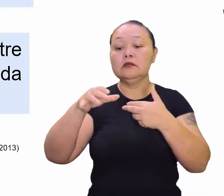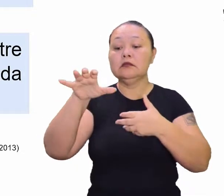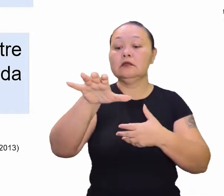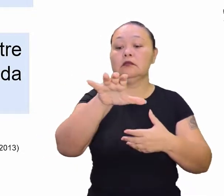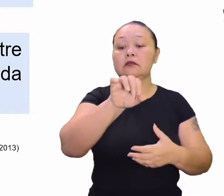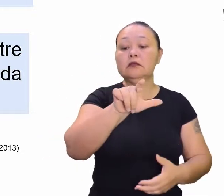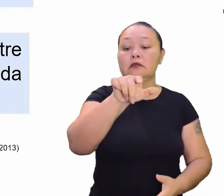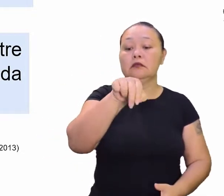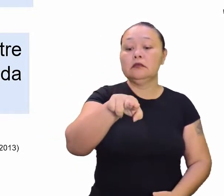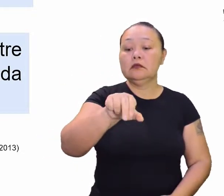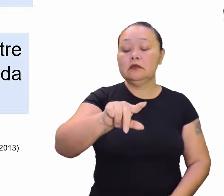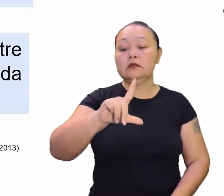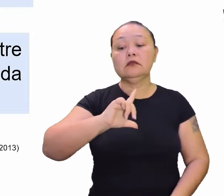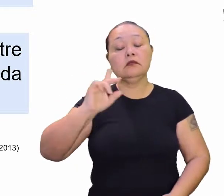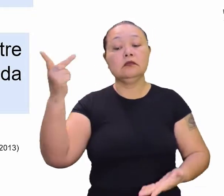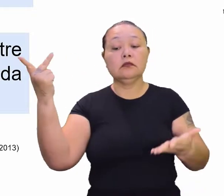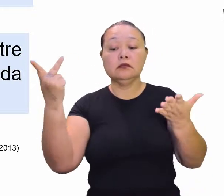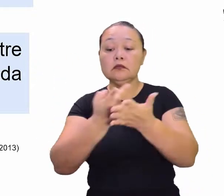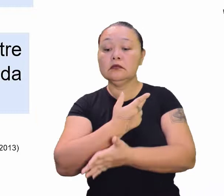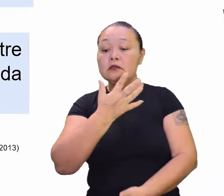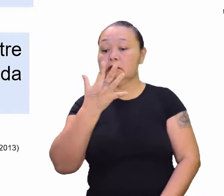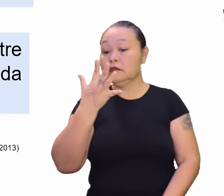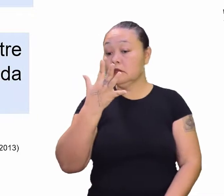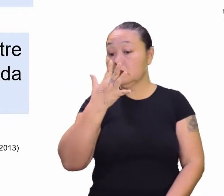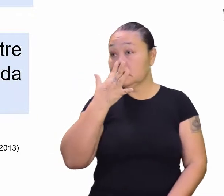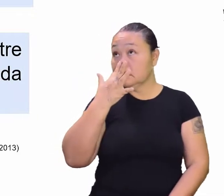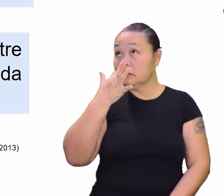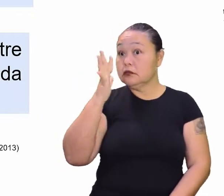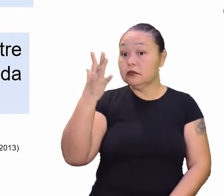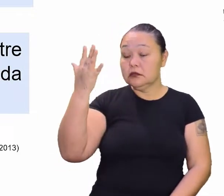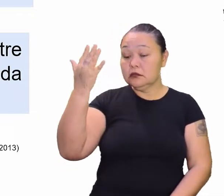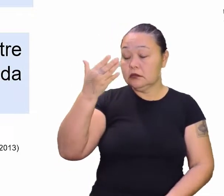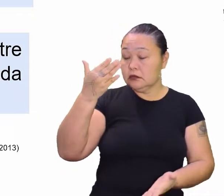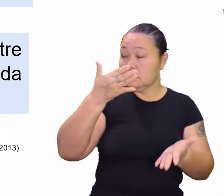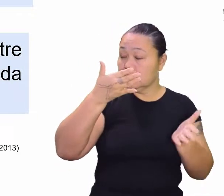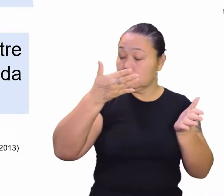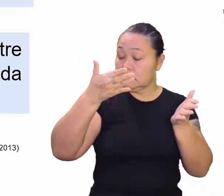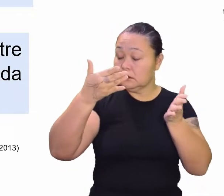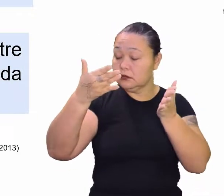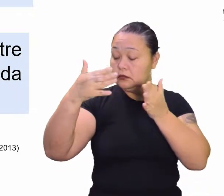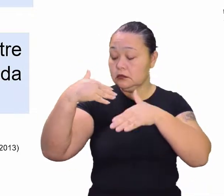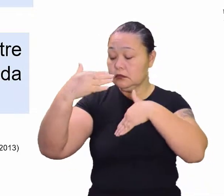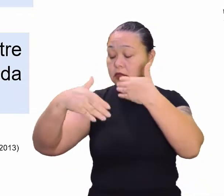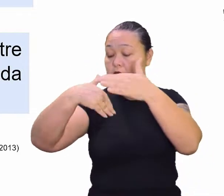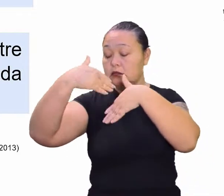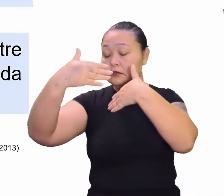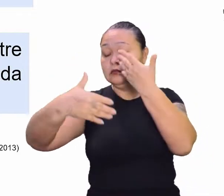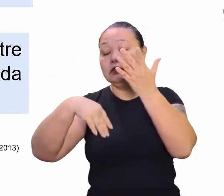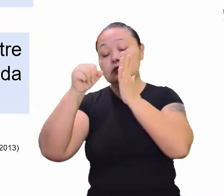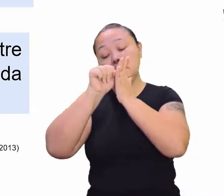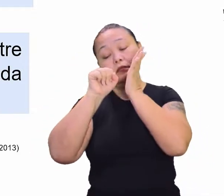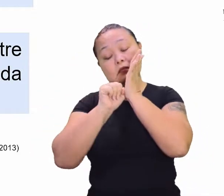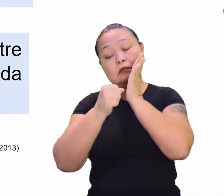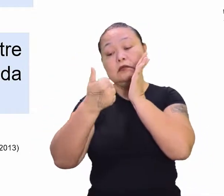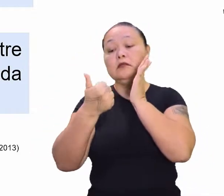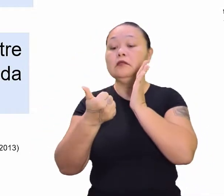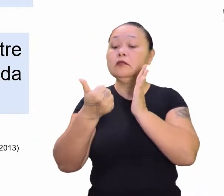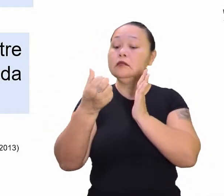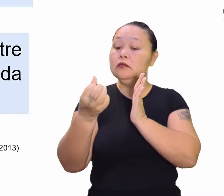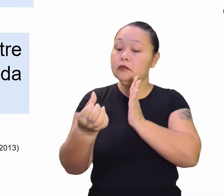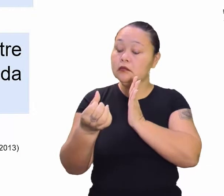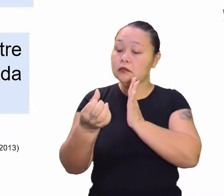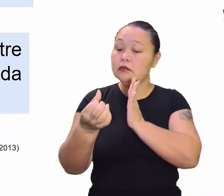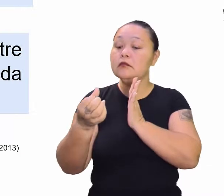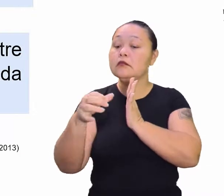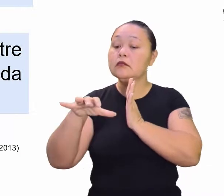colônias e metrópoles, a gente consegue observar, né, professor Jorge, o grande avanço lá no século XVI dessas áreas que foram